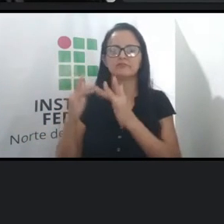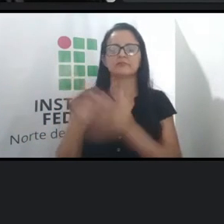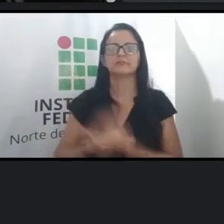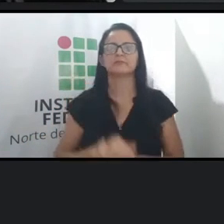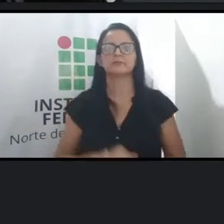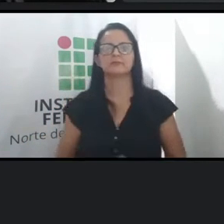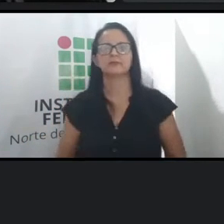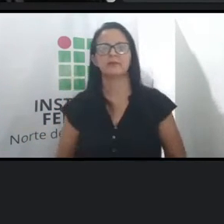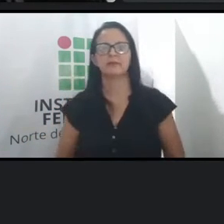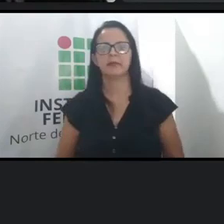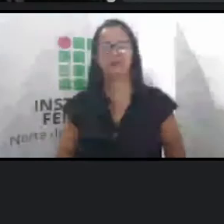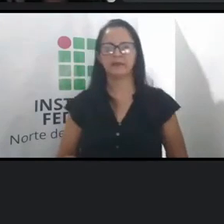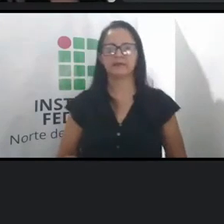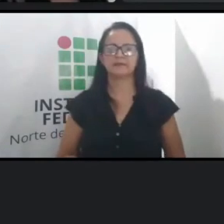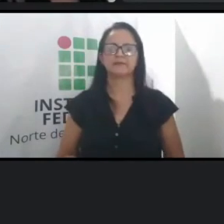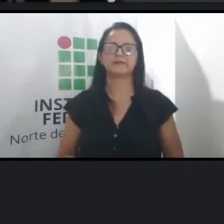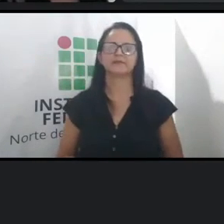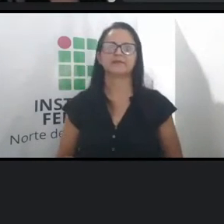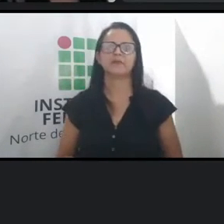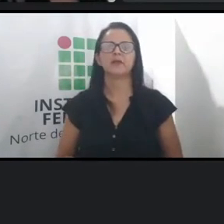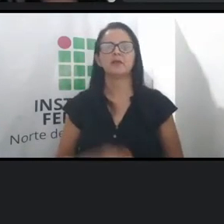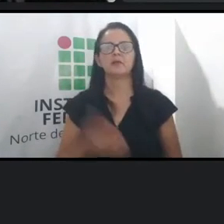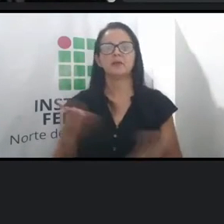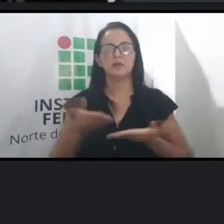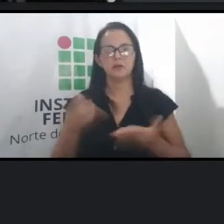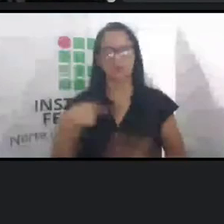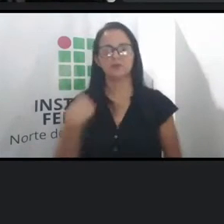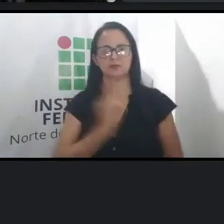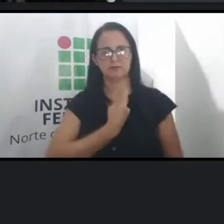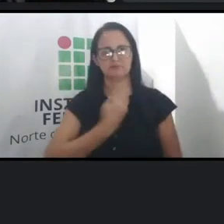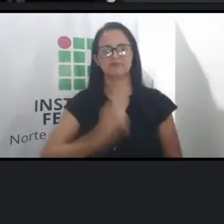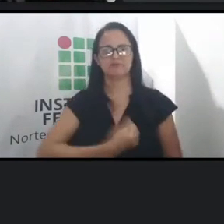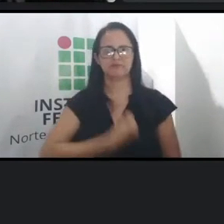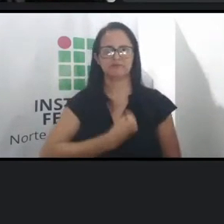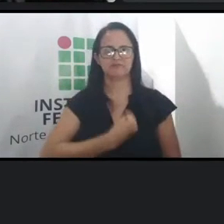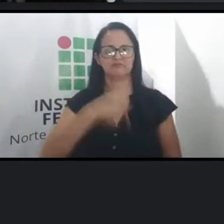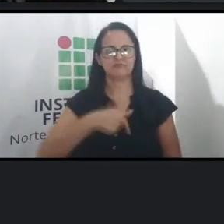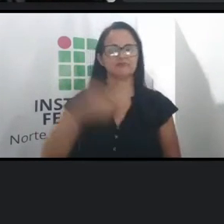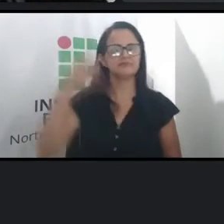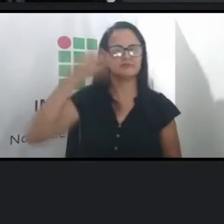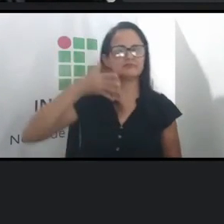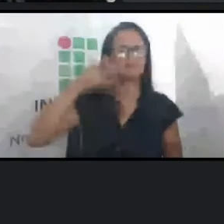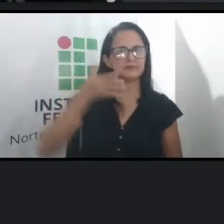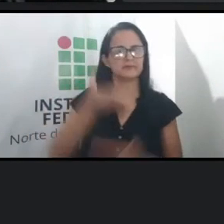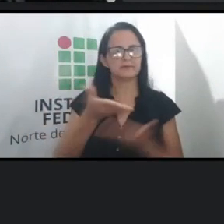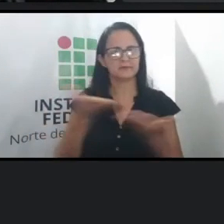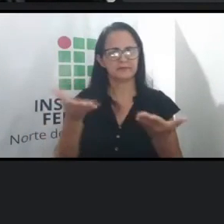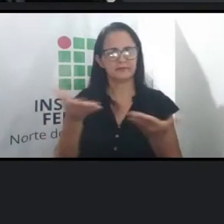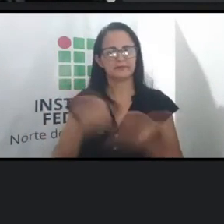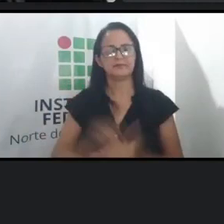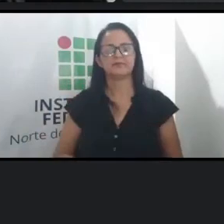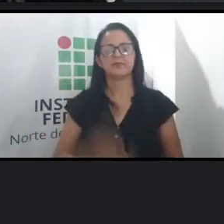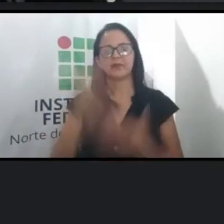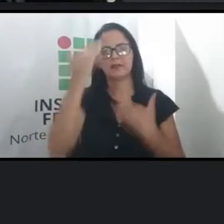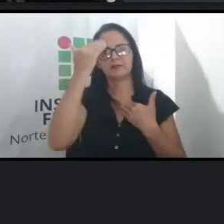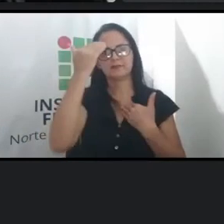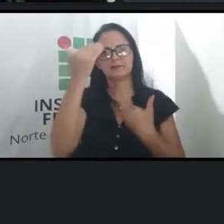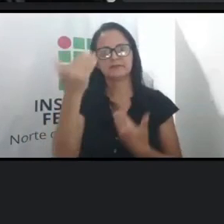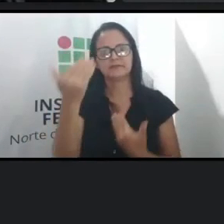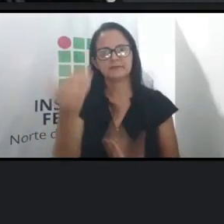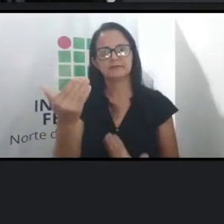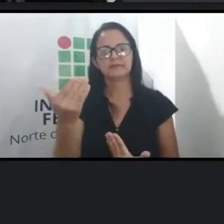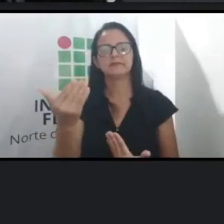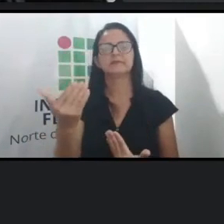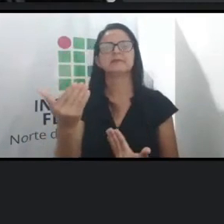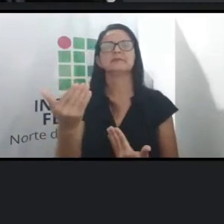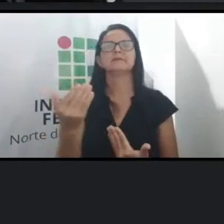possamos hoje estar aqui presente ministrando essa pequena palestra. Agradeço de antemão e desejo